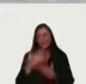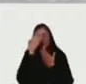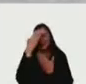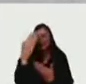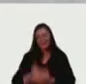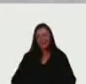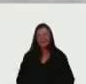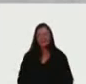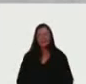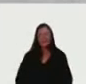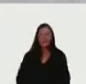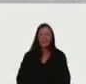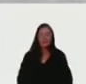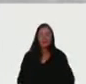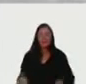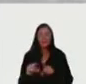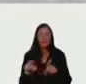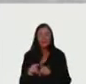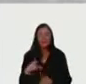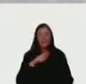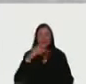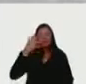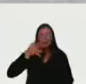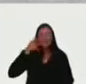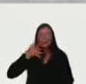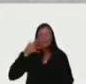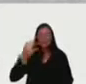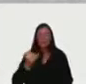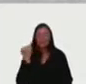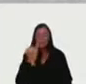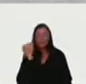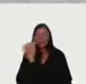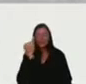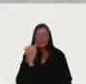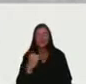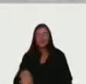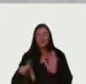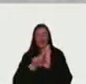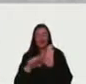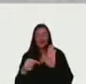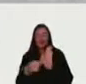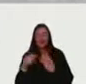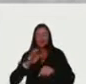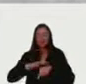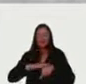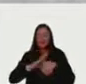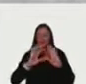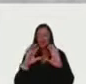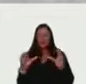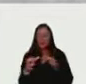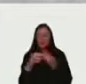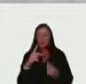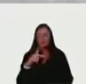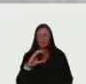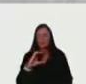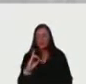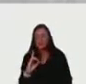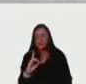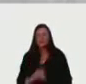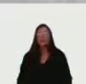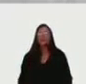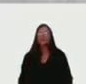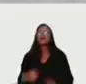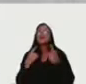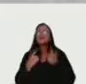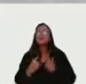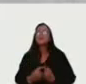Tem também um discurso muito importante, uma legislação feita também pela comissão de PCD, do cordão de girassol,